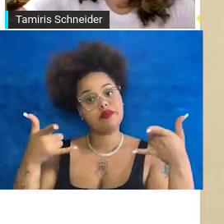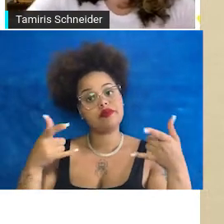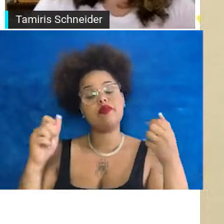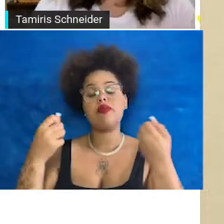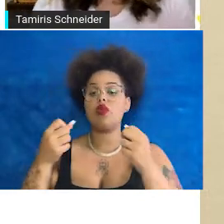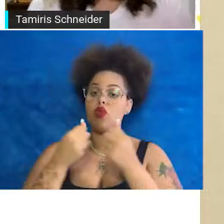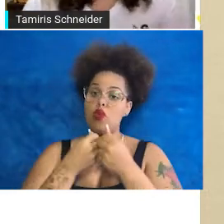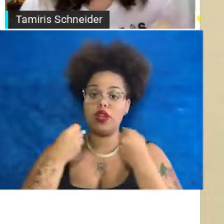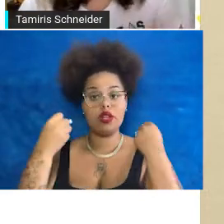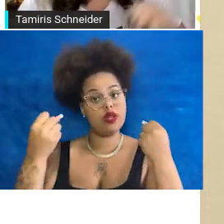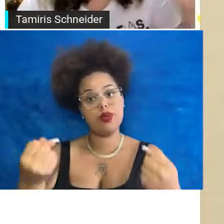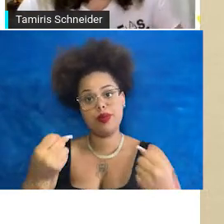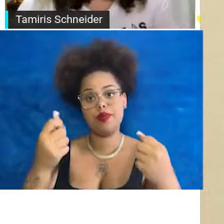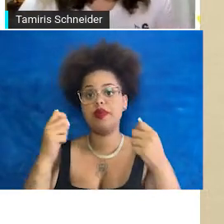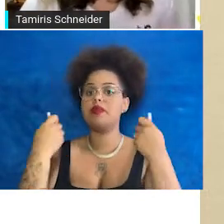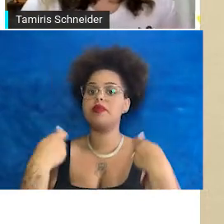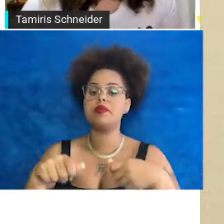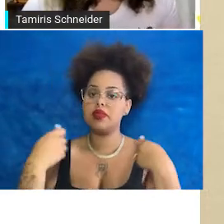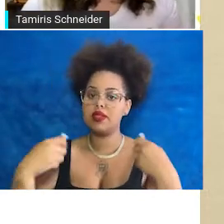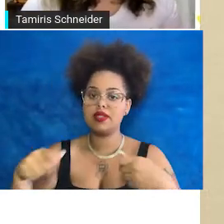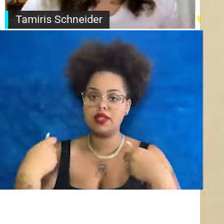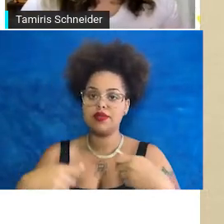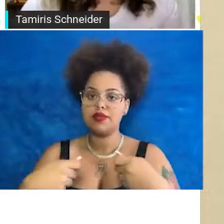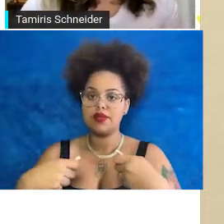de um guarda-roupa, eu preciso disso,